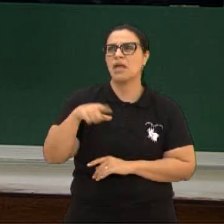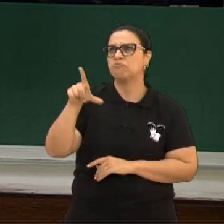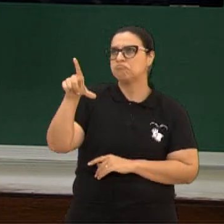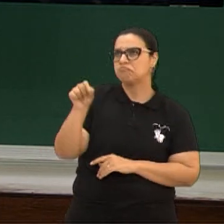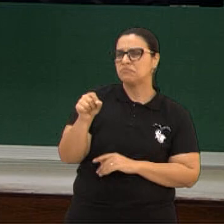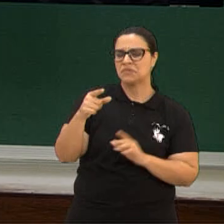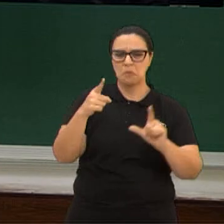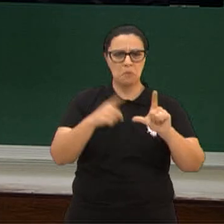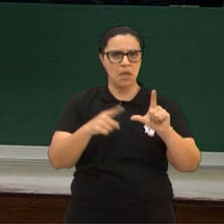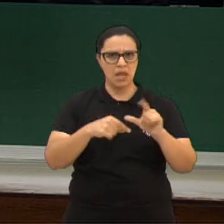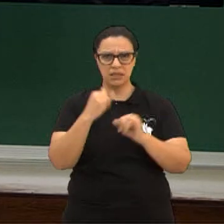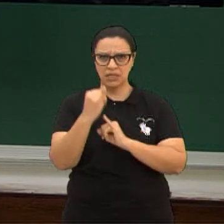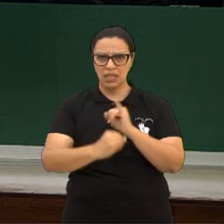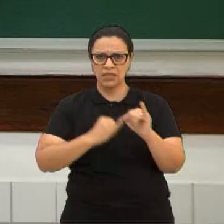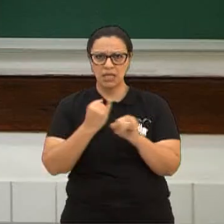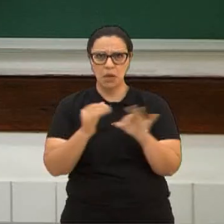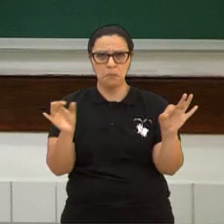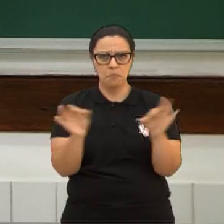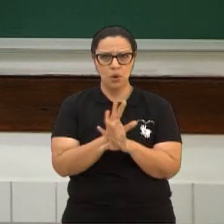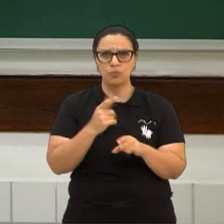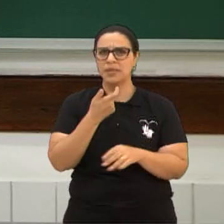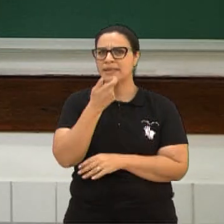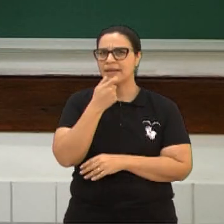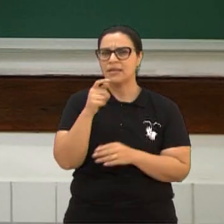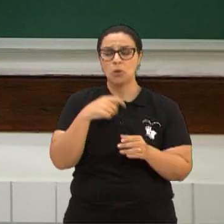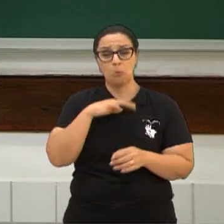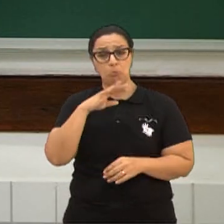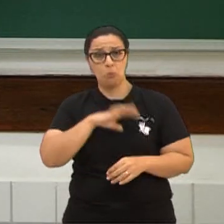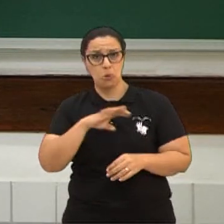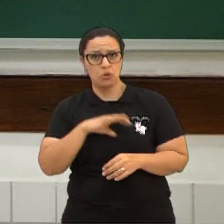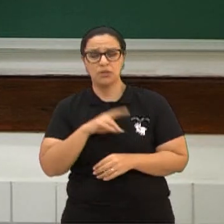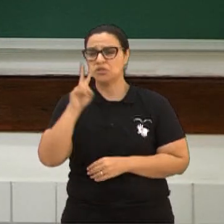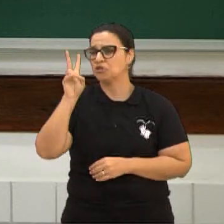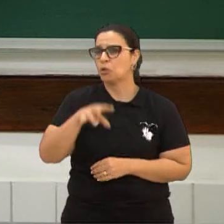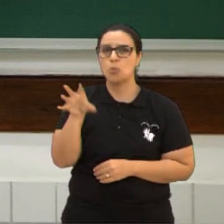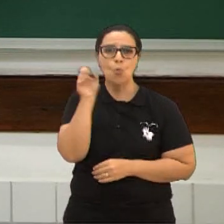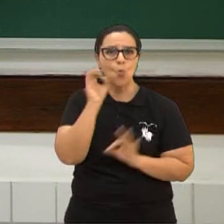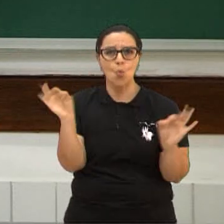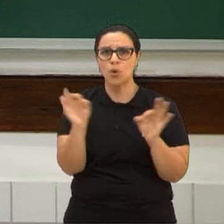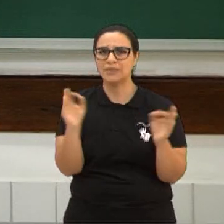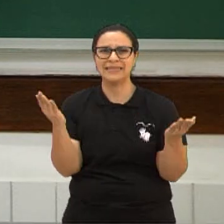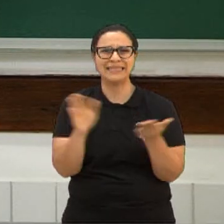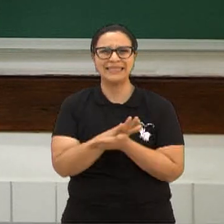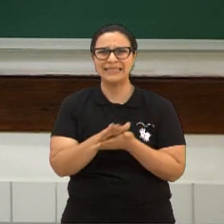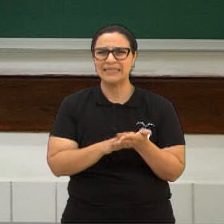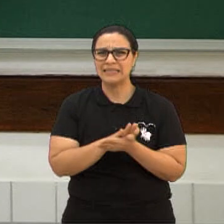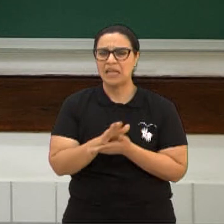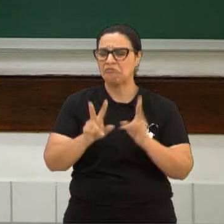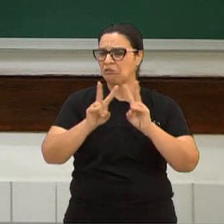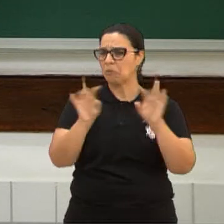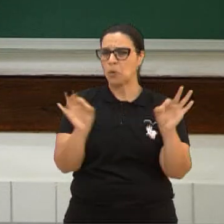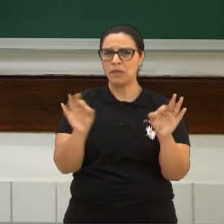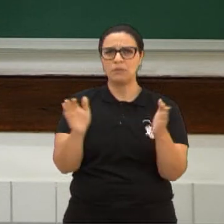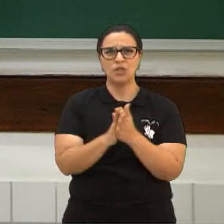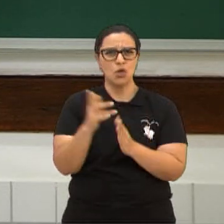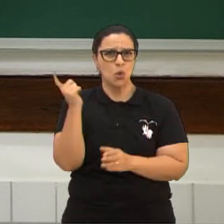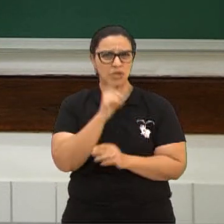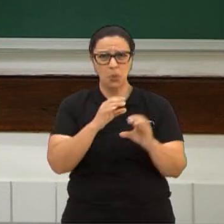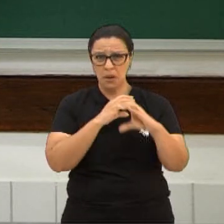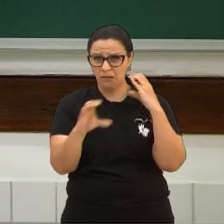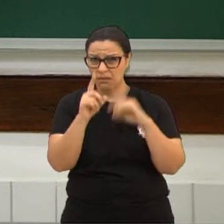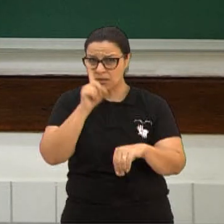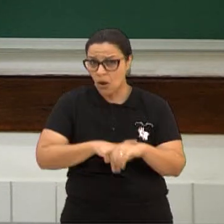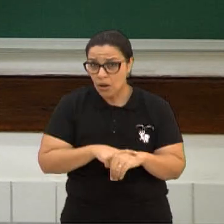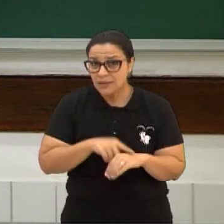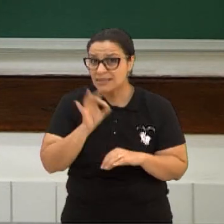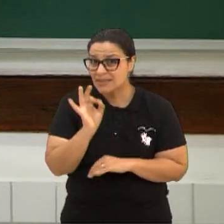lá na internet, ela está em inglês ou em português, eu nunca ouvi, não sei do que se trata e eu já consigo sair